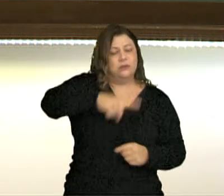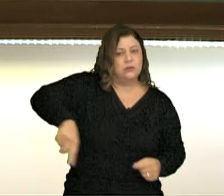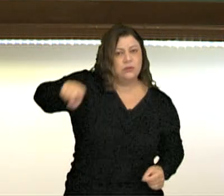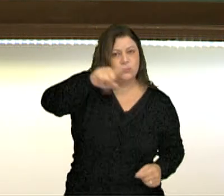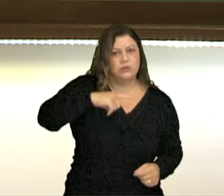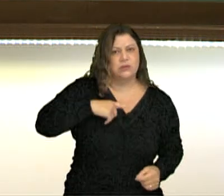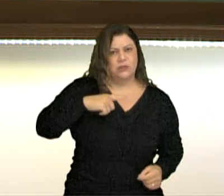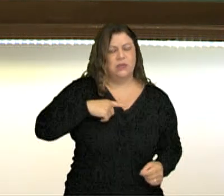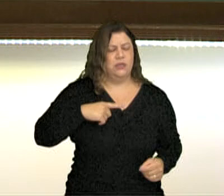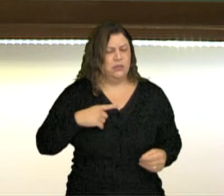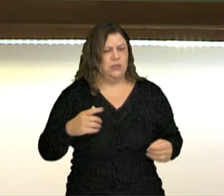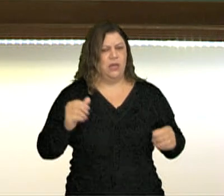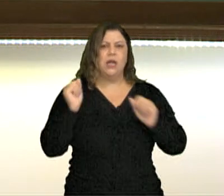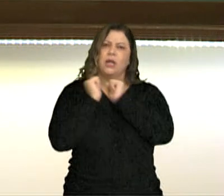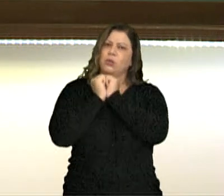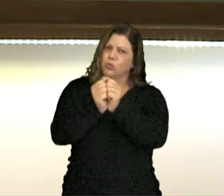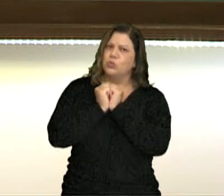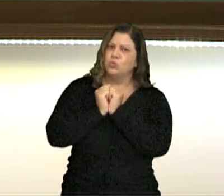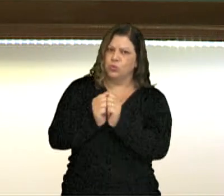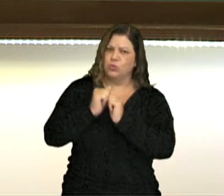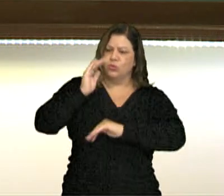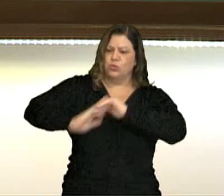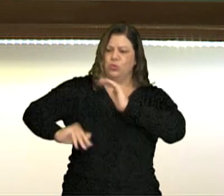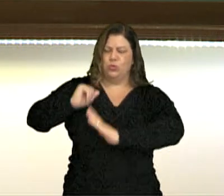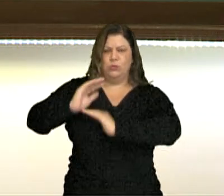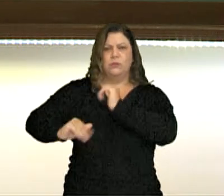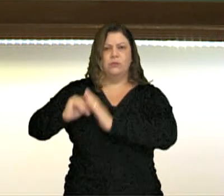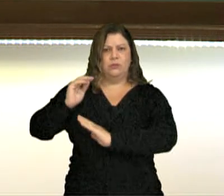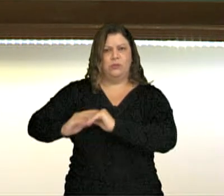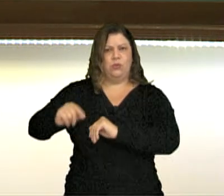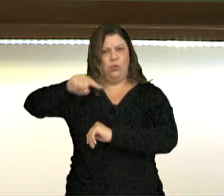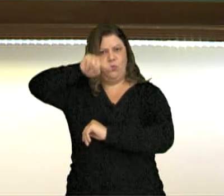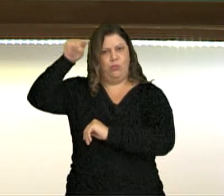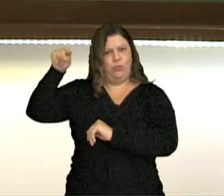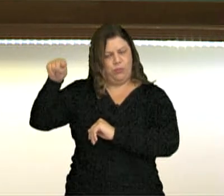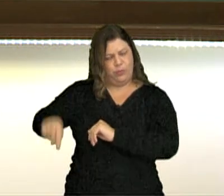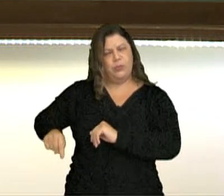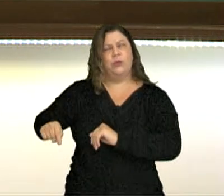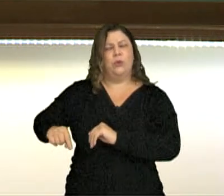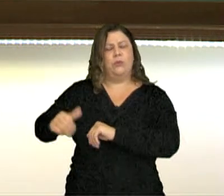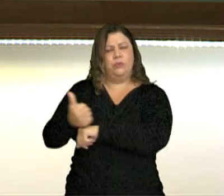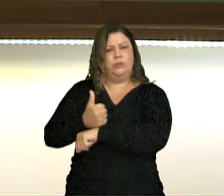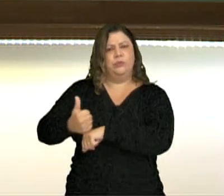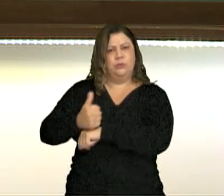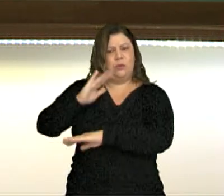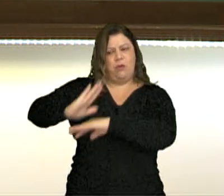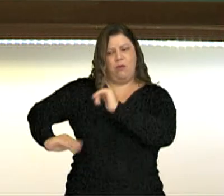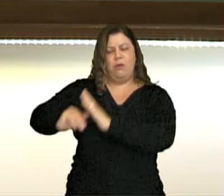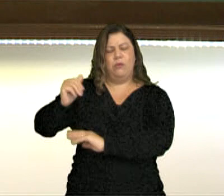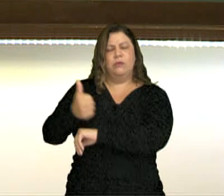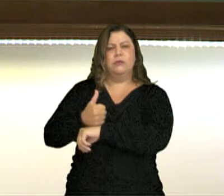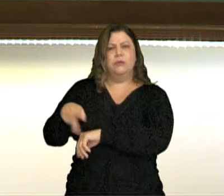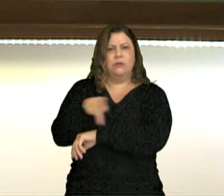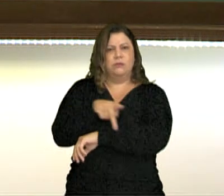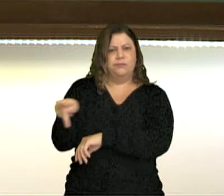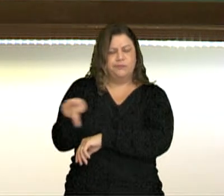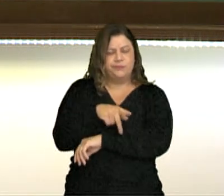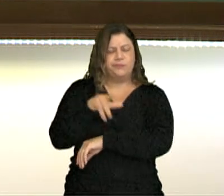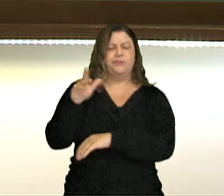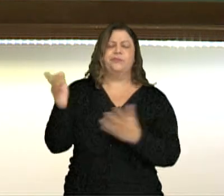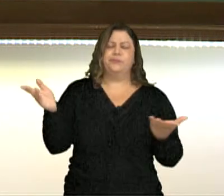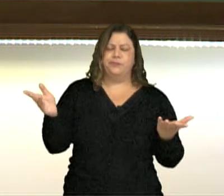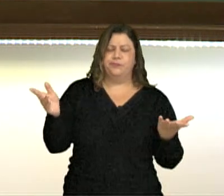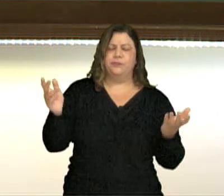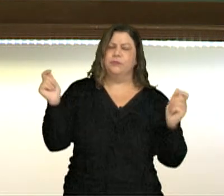tenha um acompanhamento desse profissional, do professor de educação física, que vai orientar nessa prática